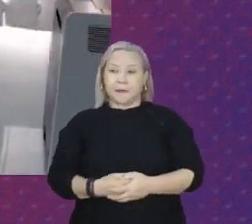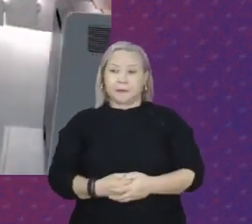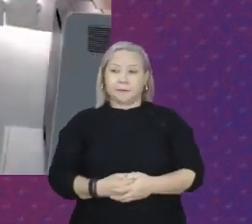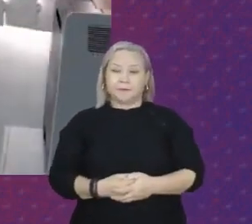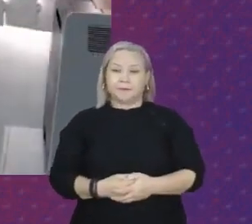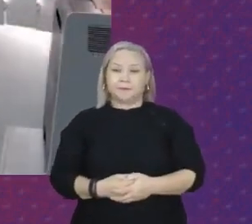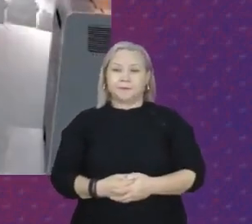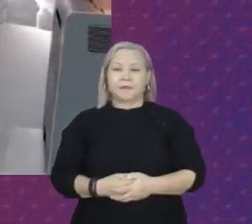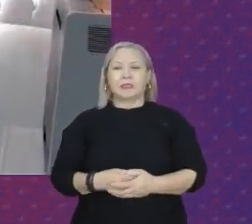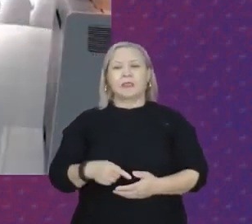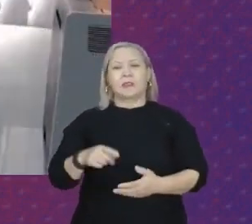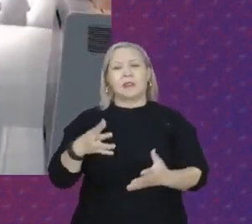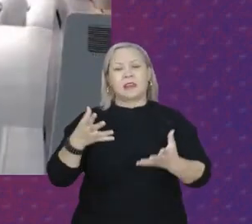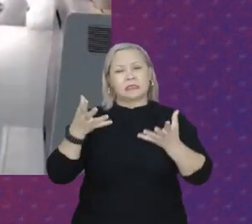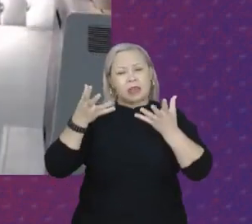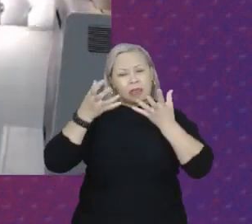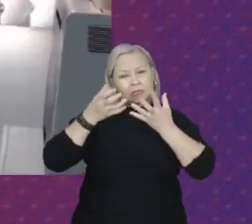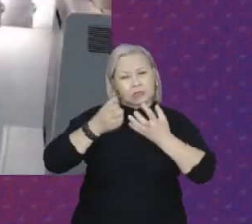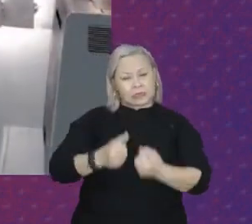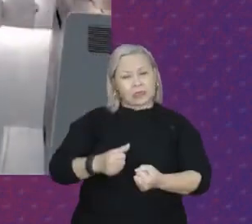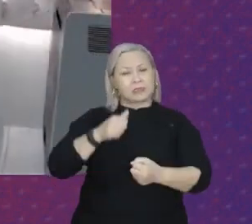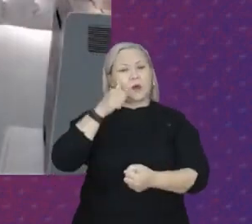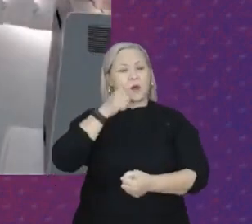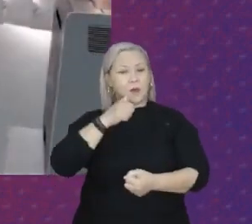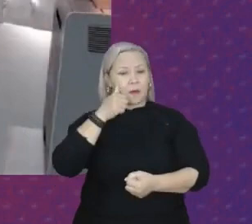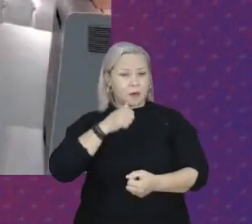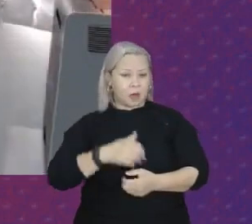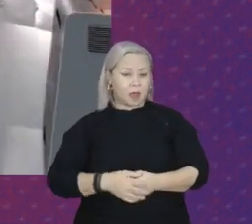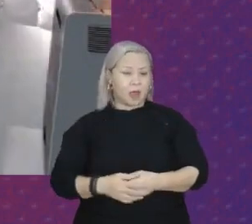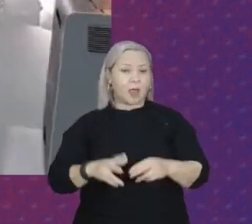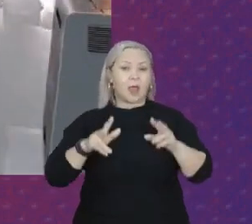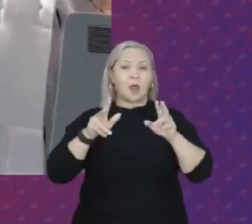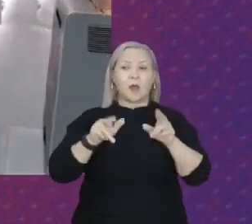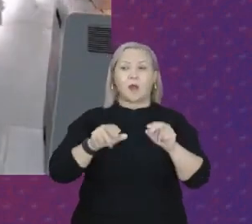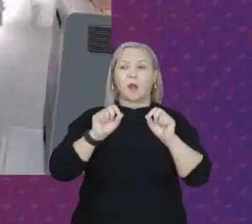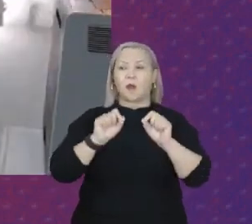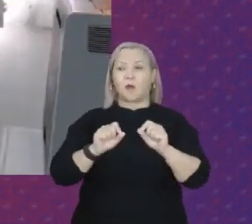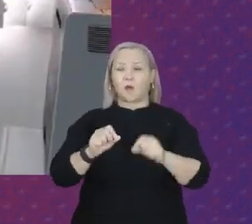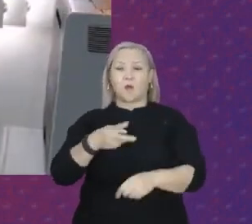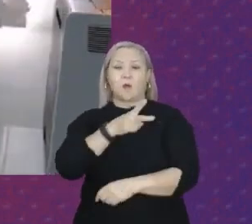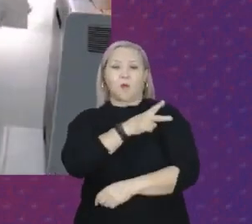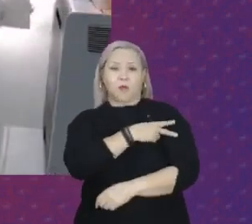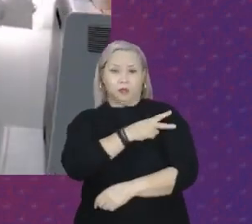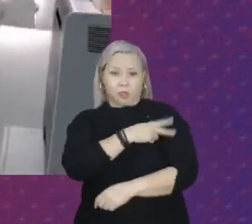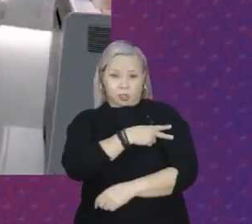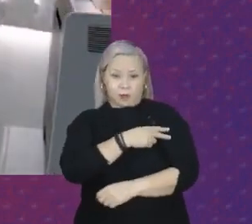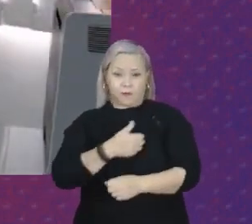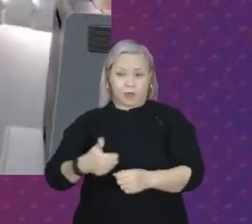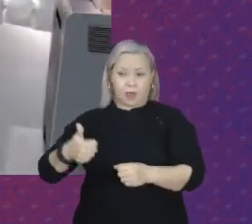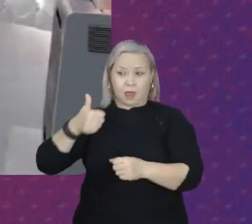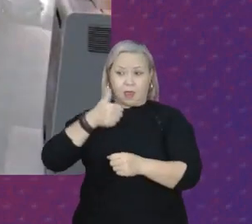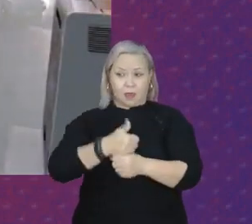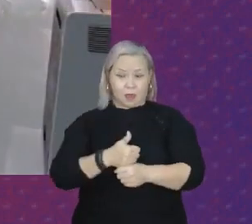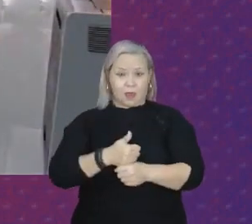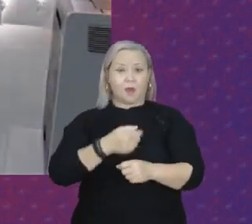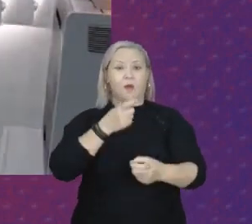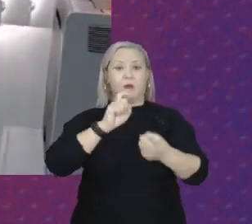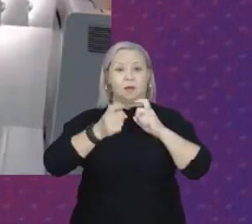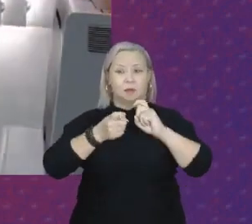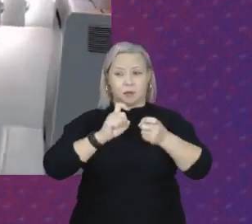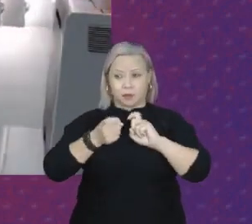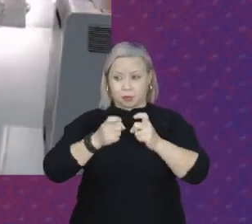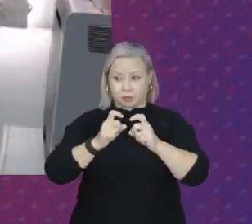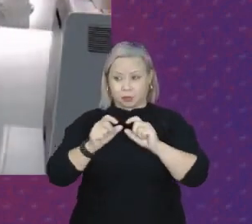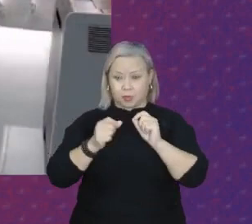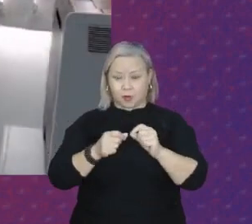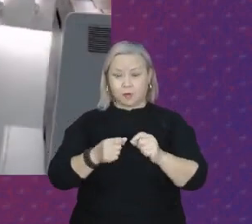essa aceitação da mulher como chefia, como gestora, como ocupante de